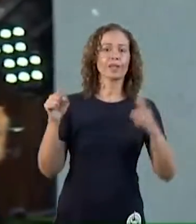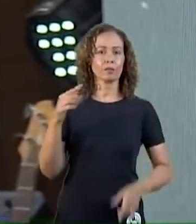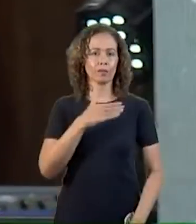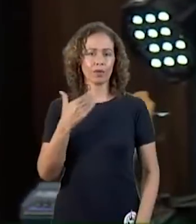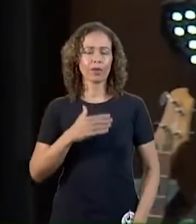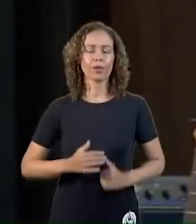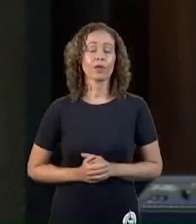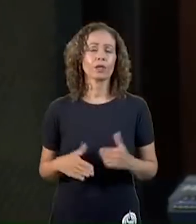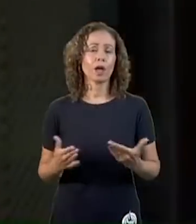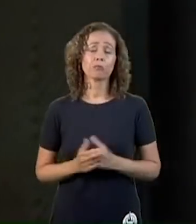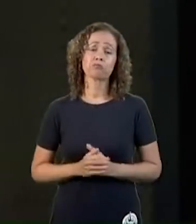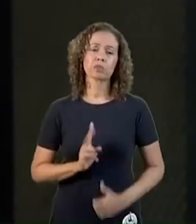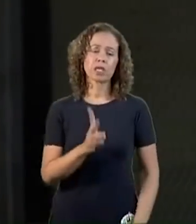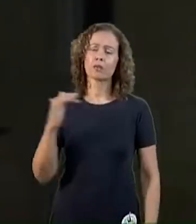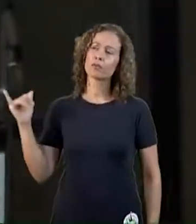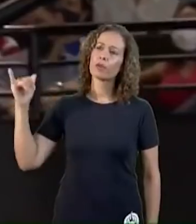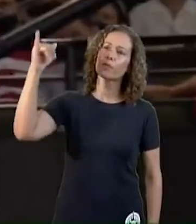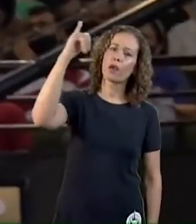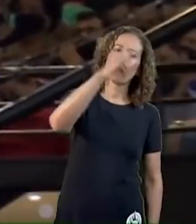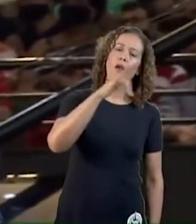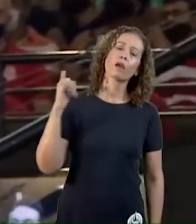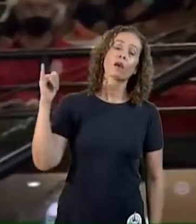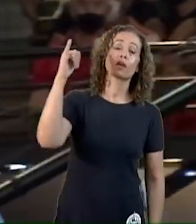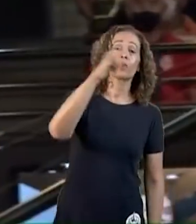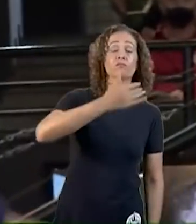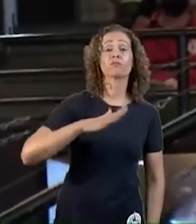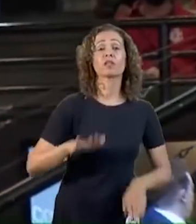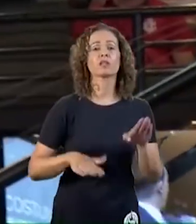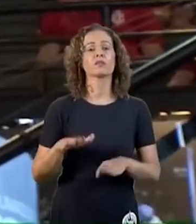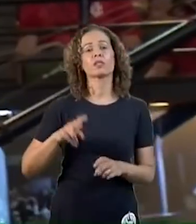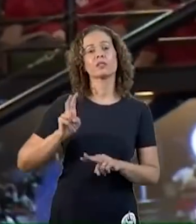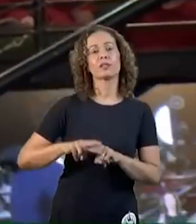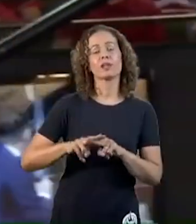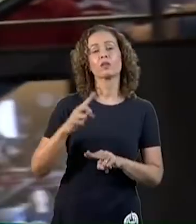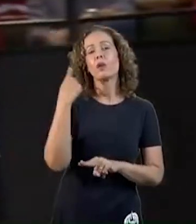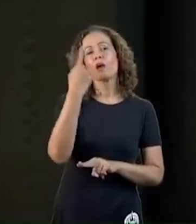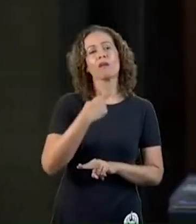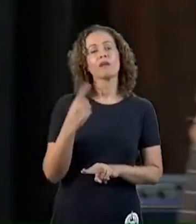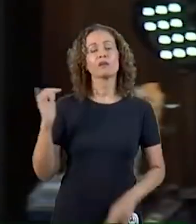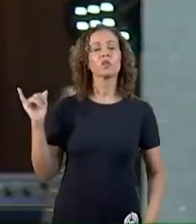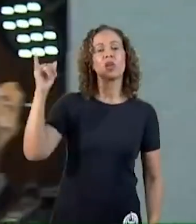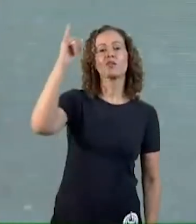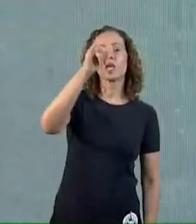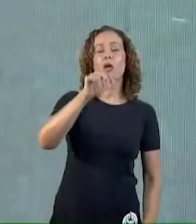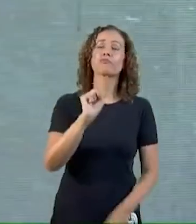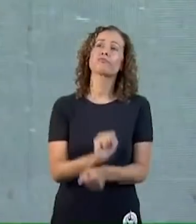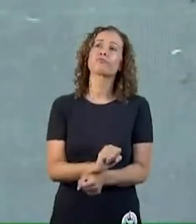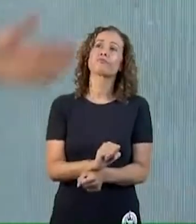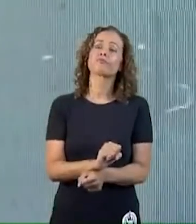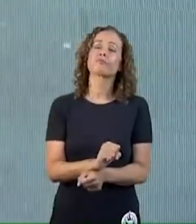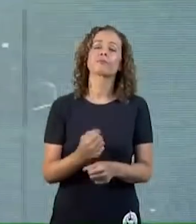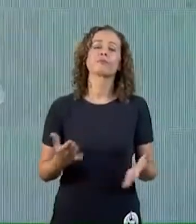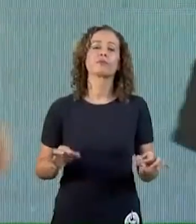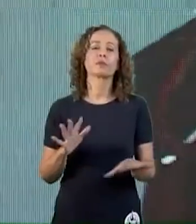8h30 da manhã. Fiquei uma hora sentado dentro do avião, não decolou. O Léo estava comigo. Aí, falei, pronto. Ô,